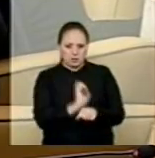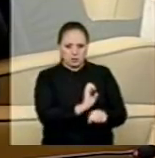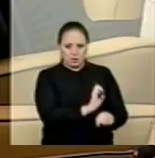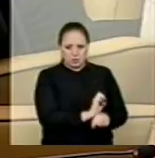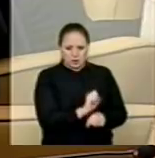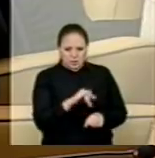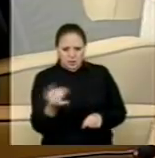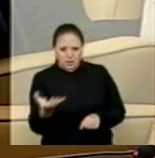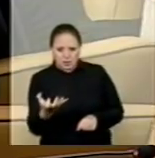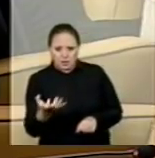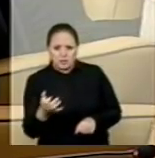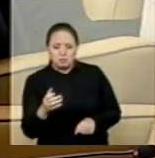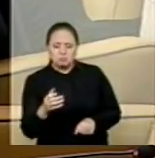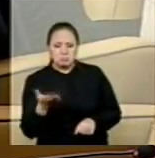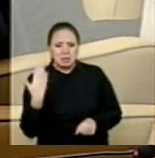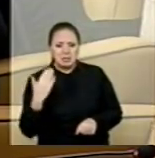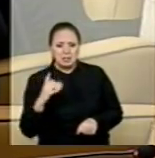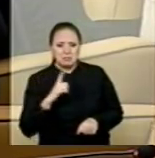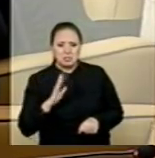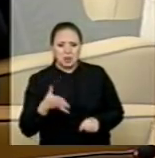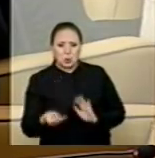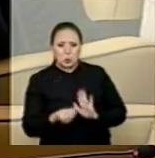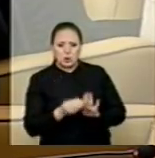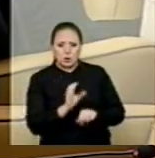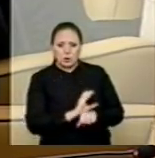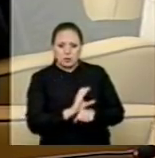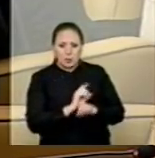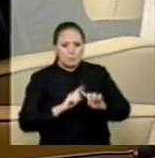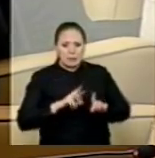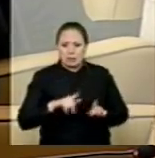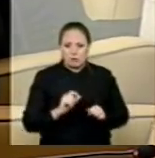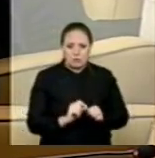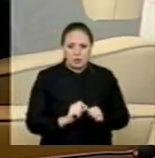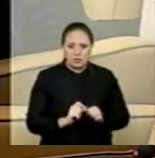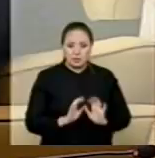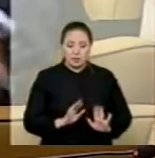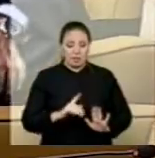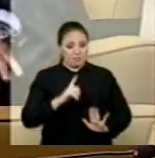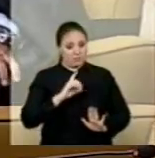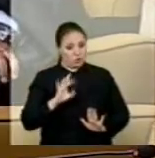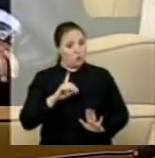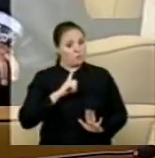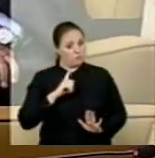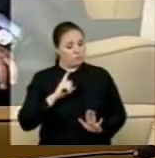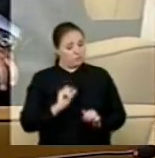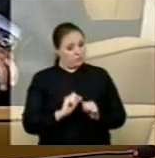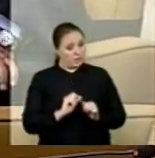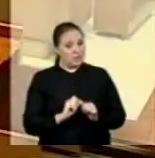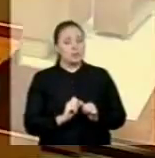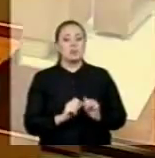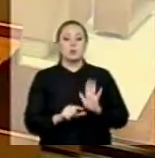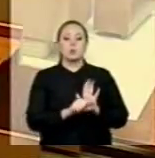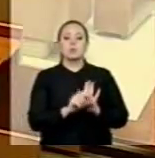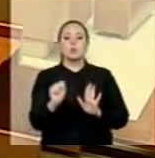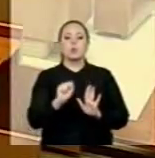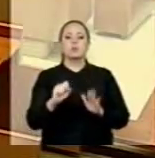feito expressamente, como fez no inciso 8º, que foi referido da tribuna,